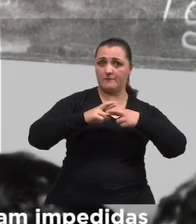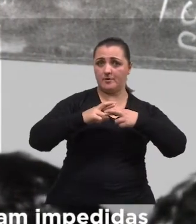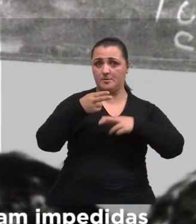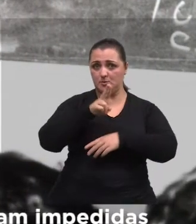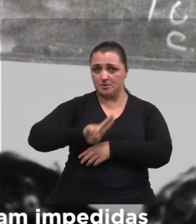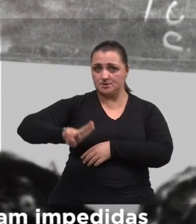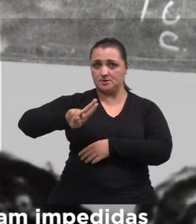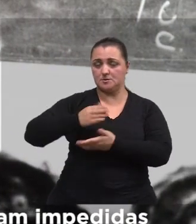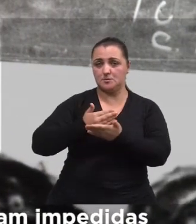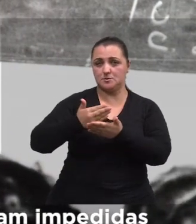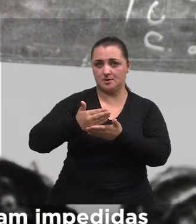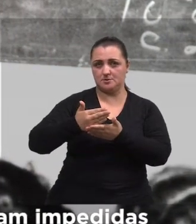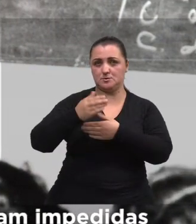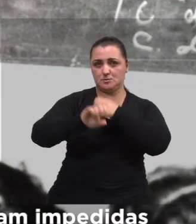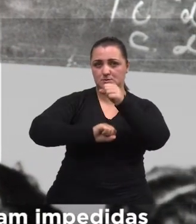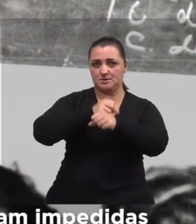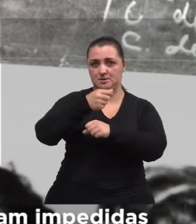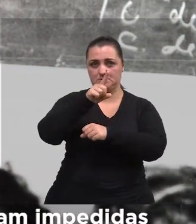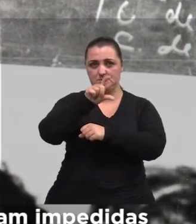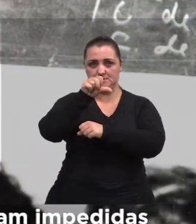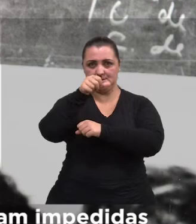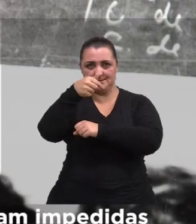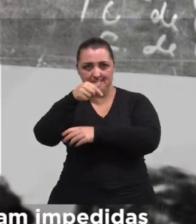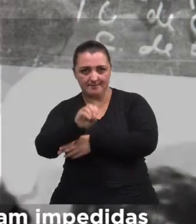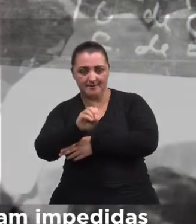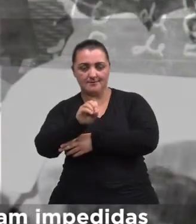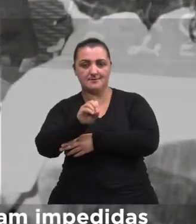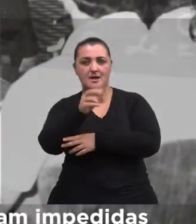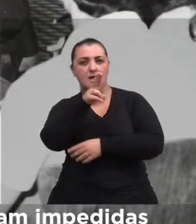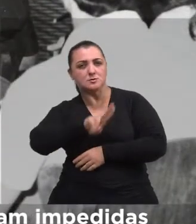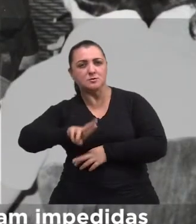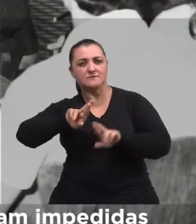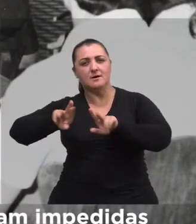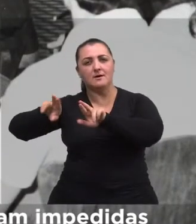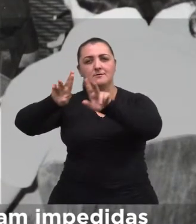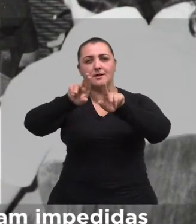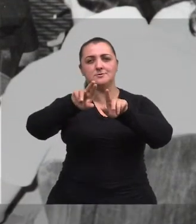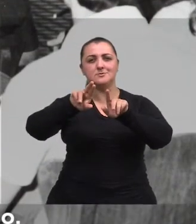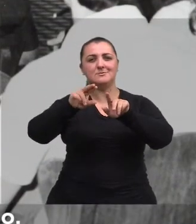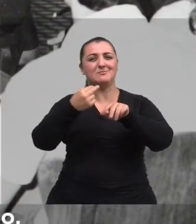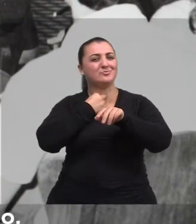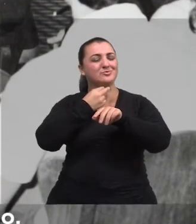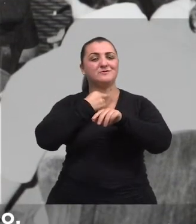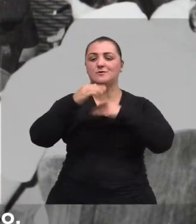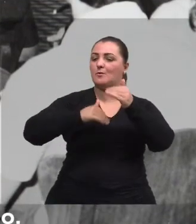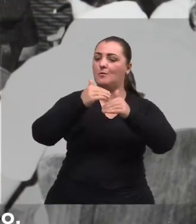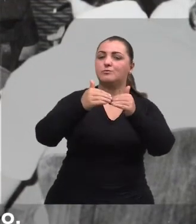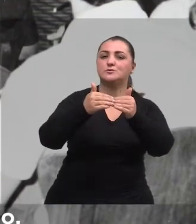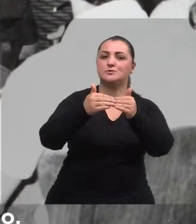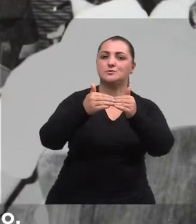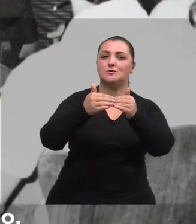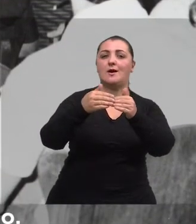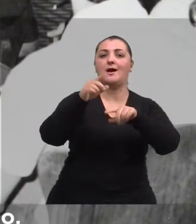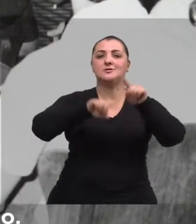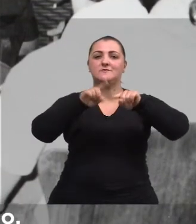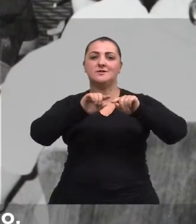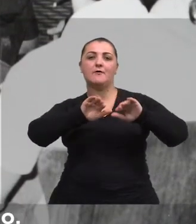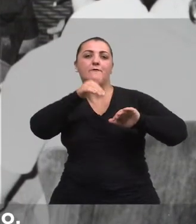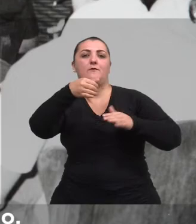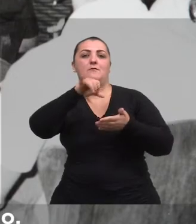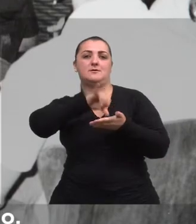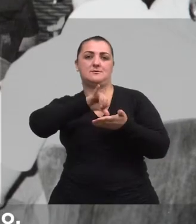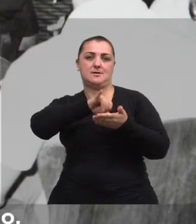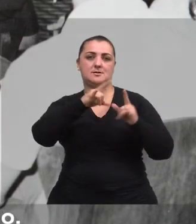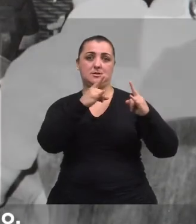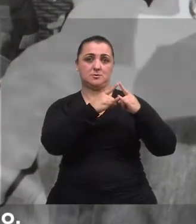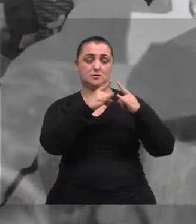Com a reforma universitária no início dos anos 70, as universidades foram impedidas de desenvolver suas atividades fora da